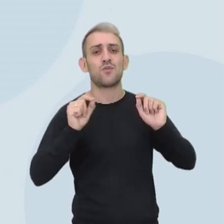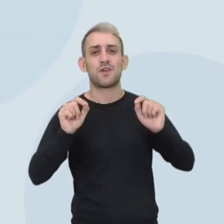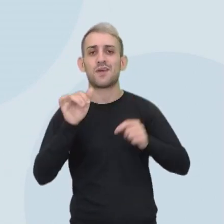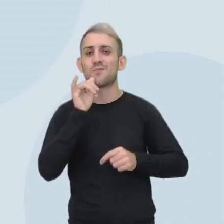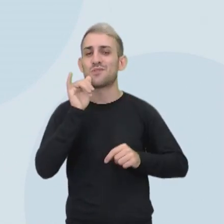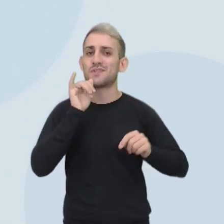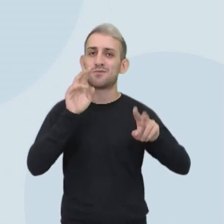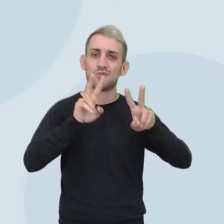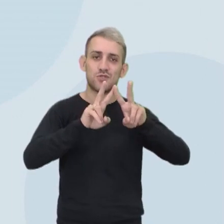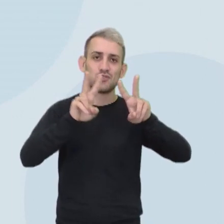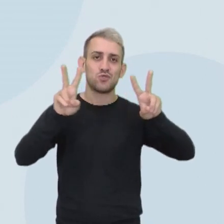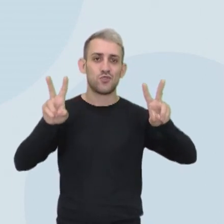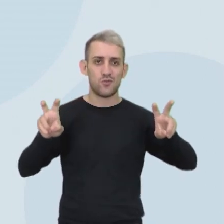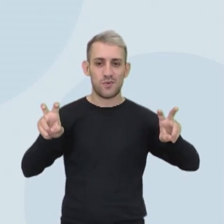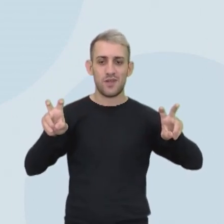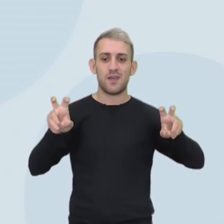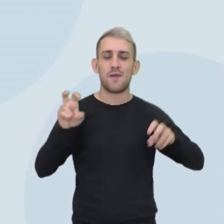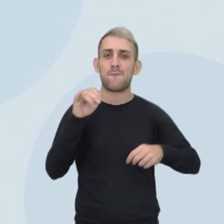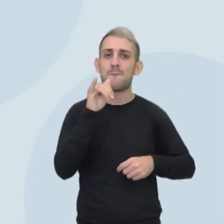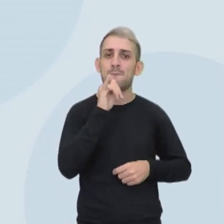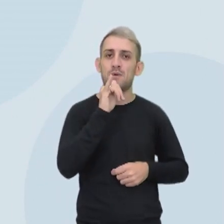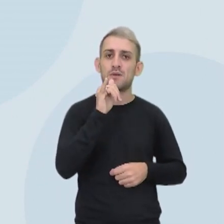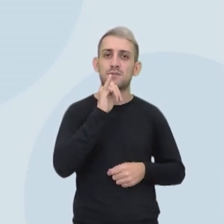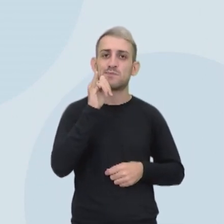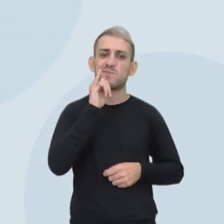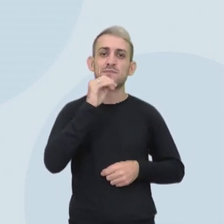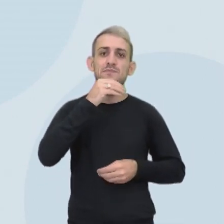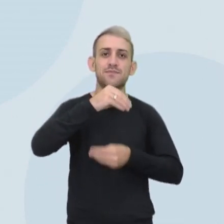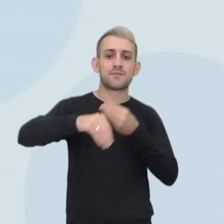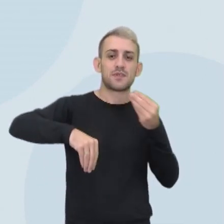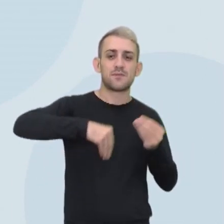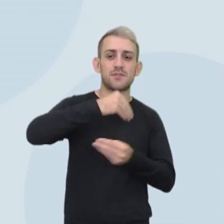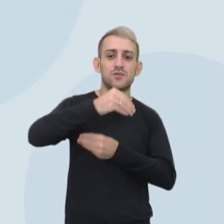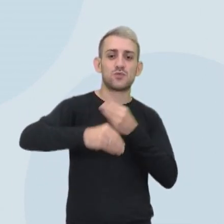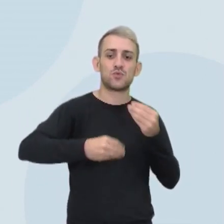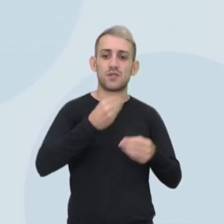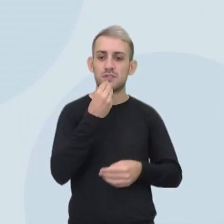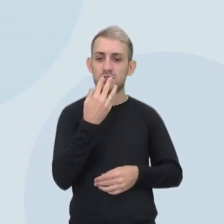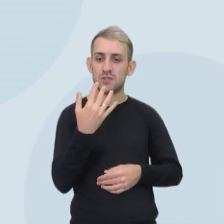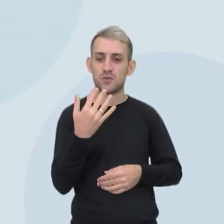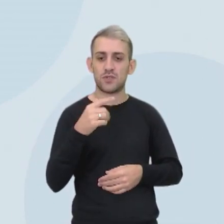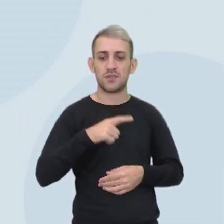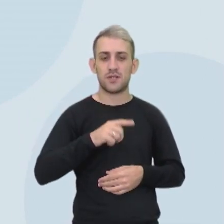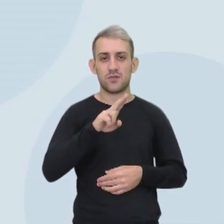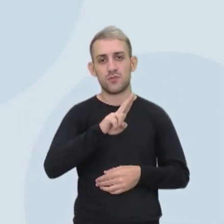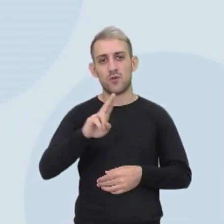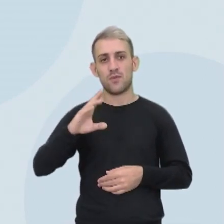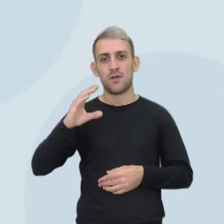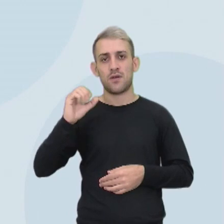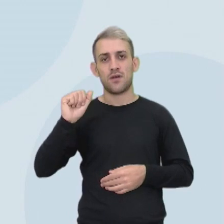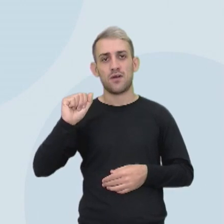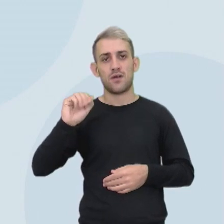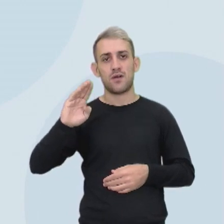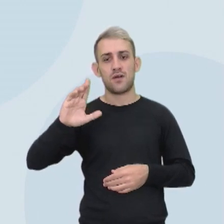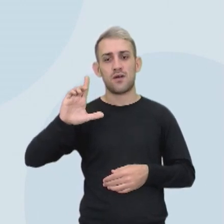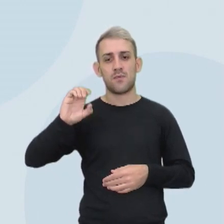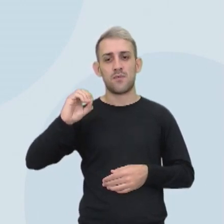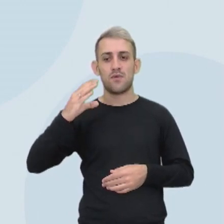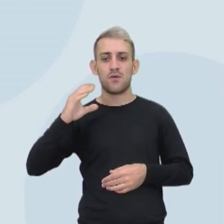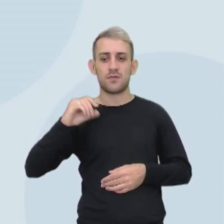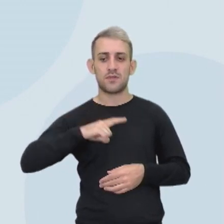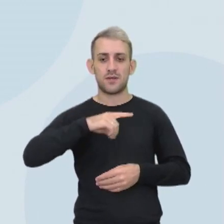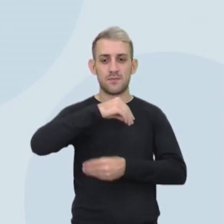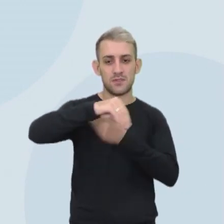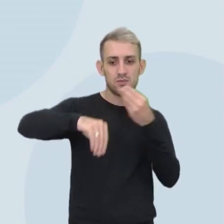a questão aí, né, da miscigenação, né? O próprio nome caboclo, ele deriva de a mistura